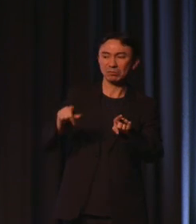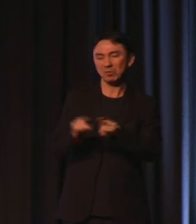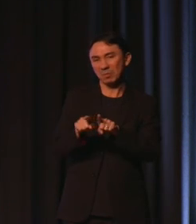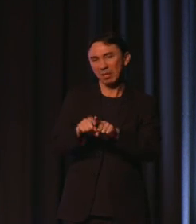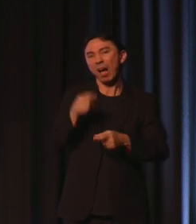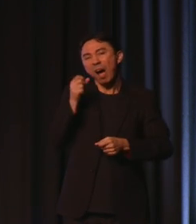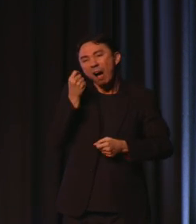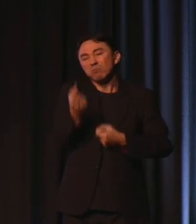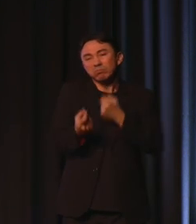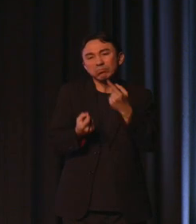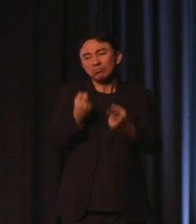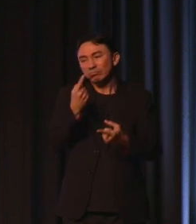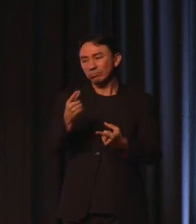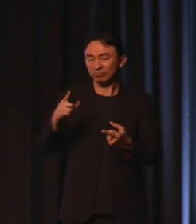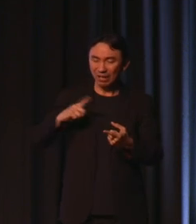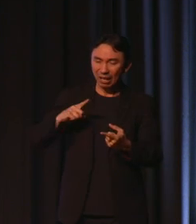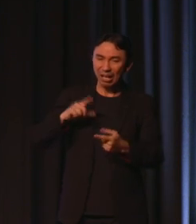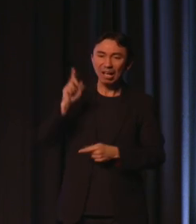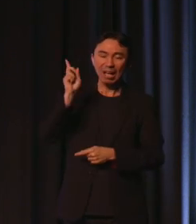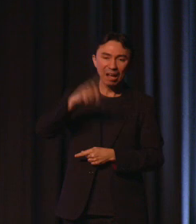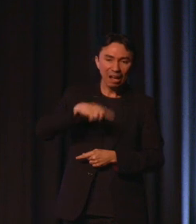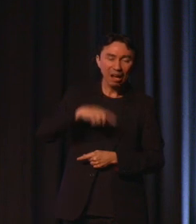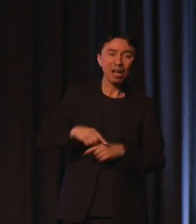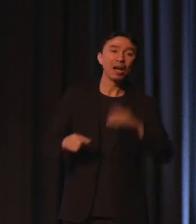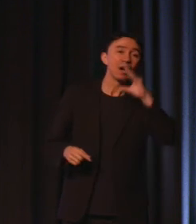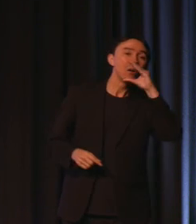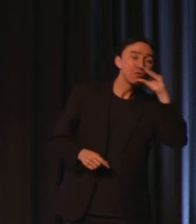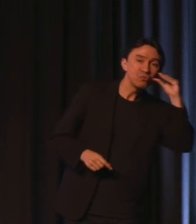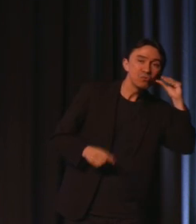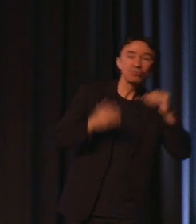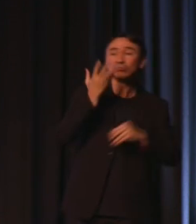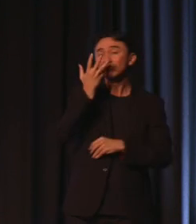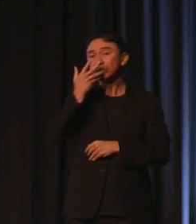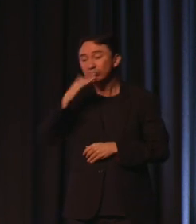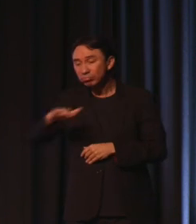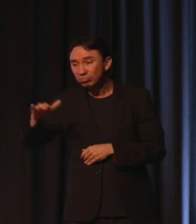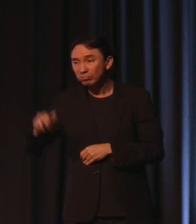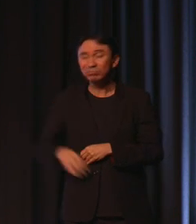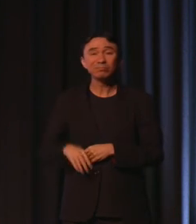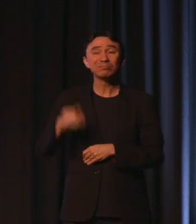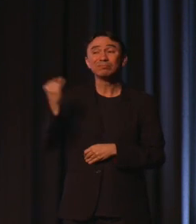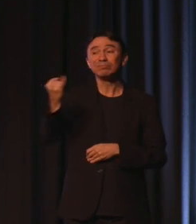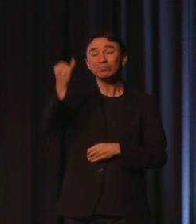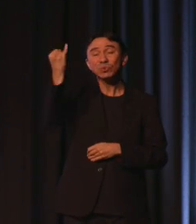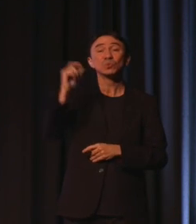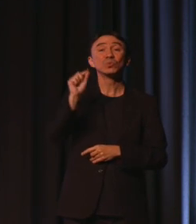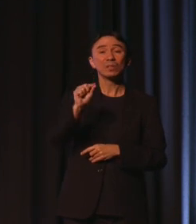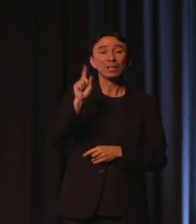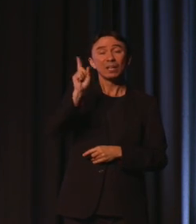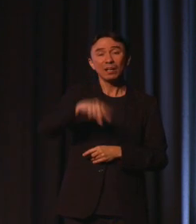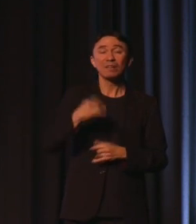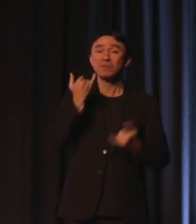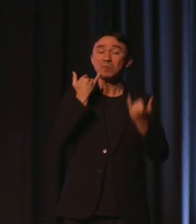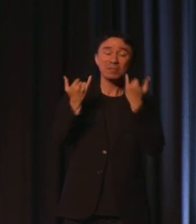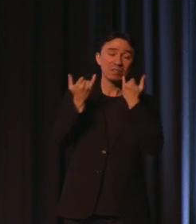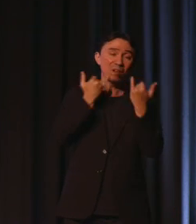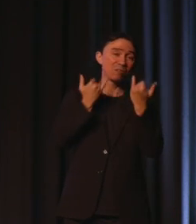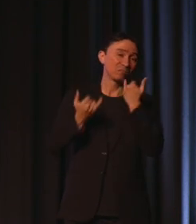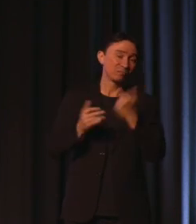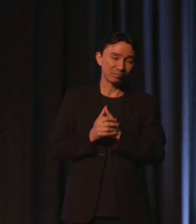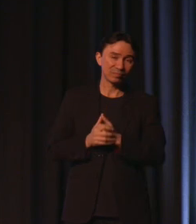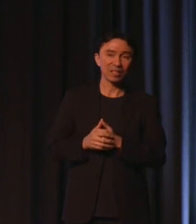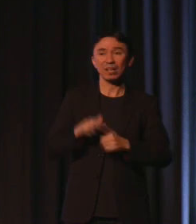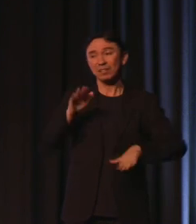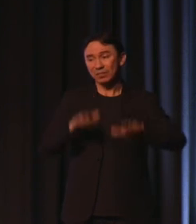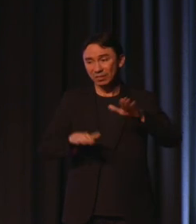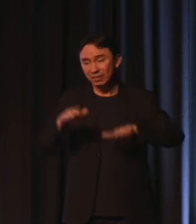basicamente, independente se é adulto ou infantil, é a busca por informação, ela está presente na grande maioria, é para um contato social, às vezes um